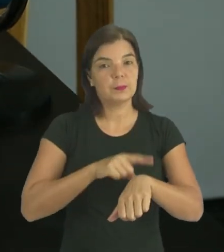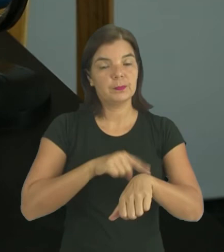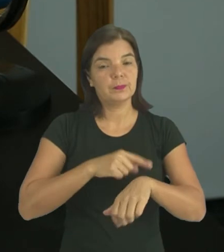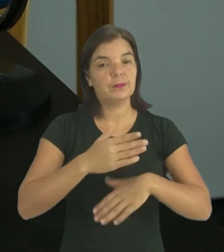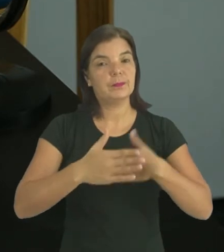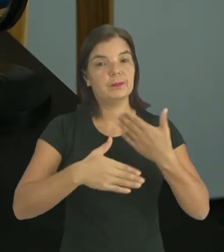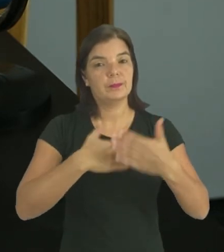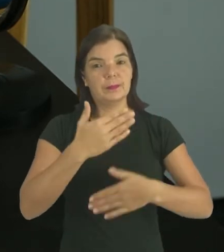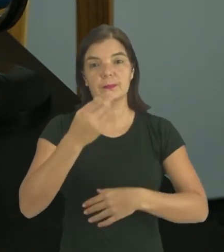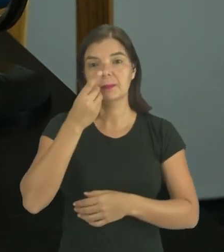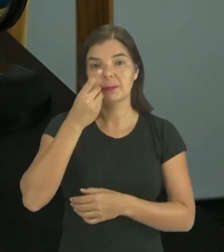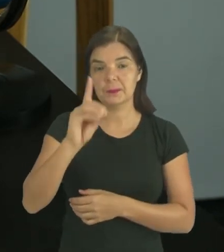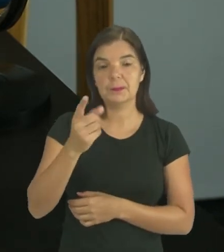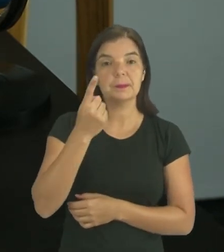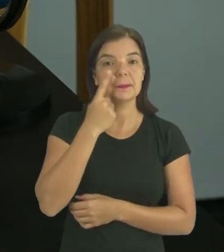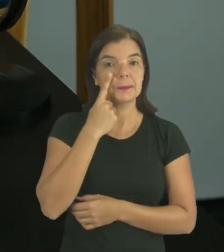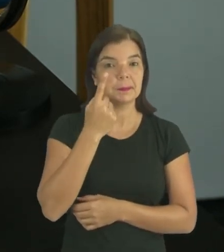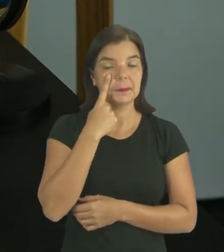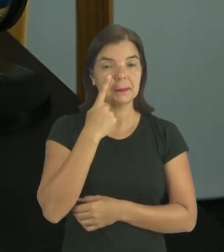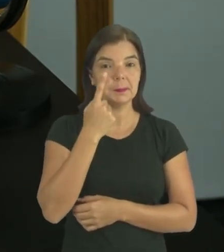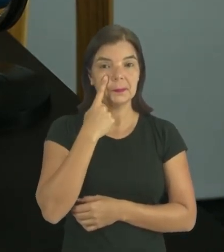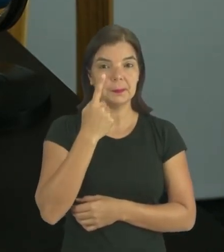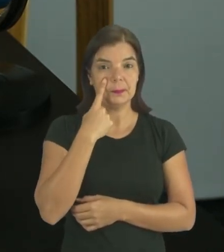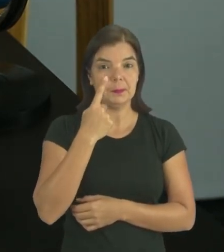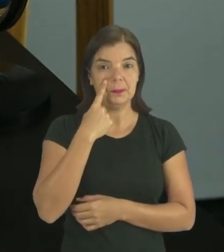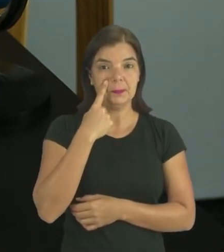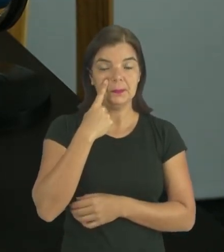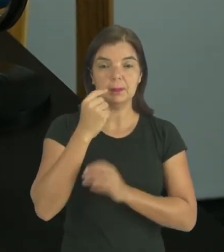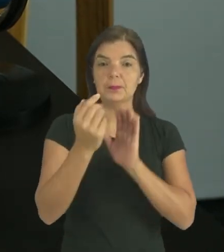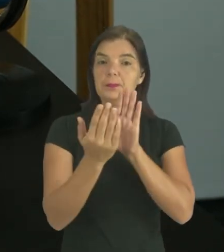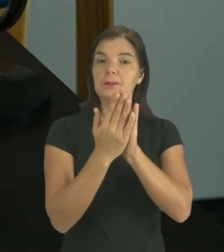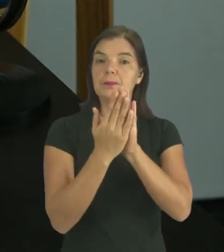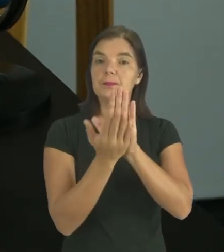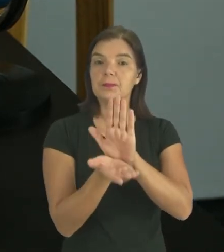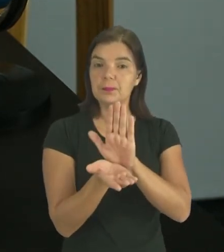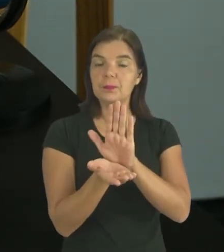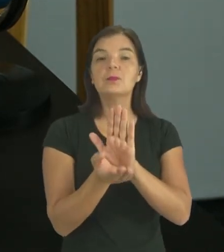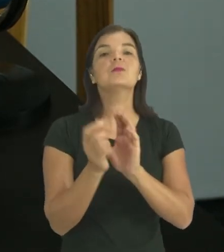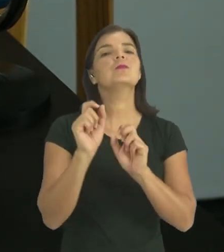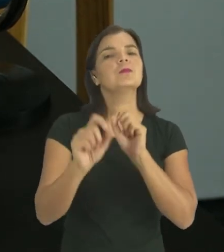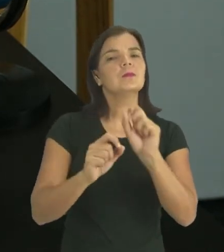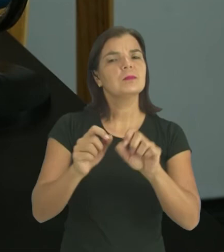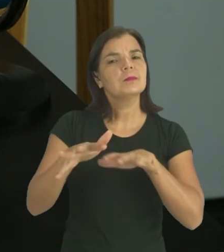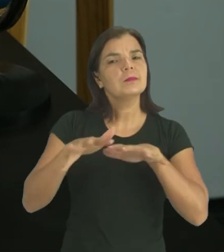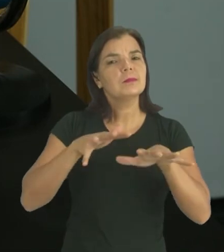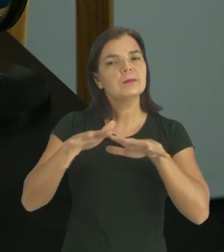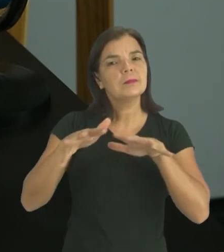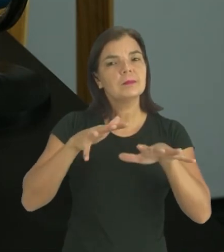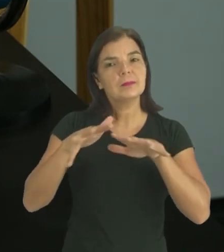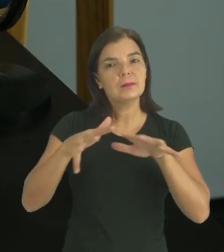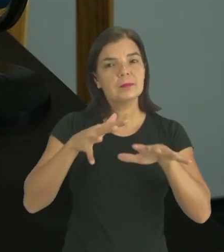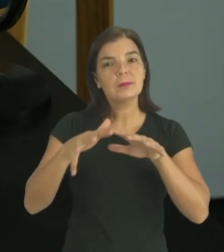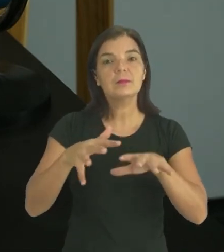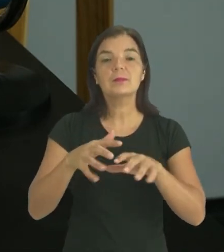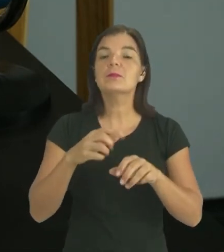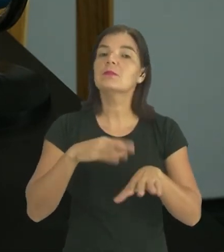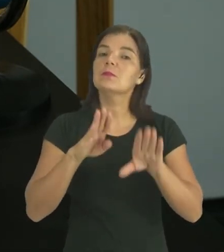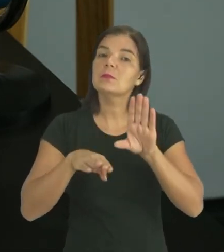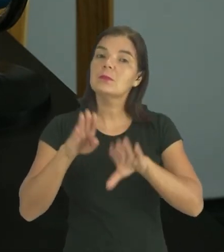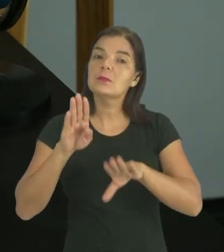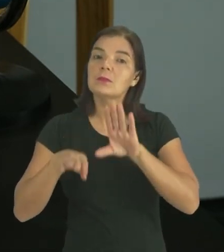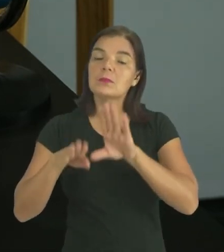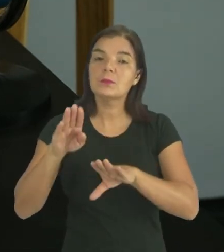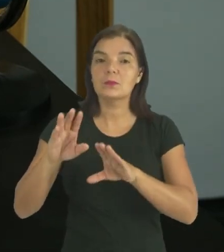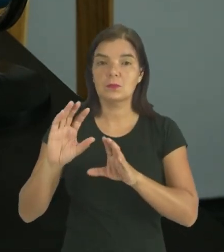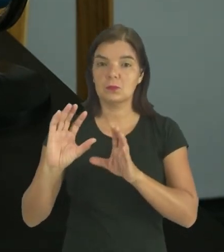longo do dia. Observem bem a sombra, como ela vai se movimentando aqui de acordo com